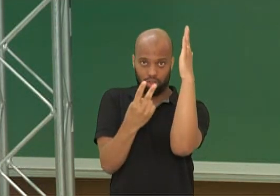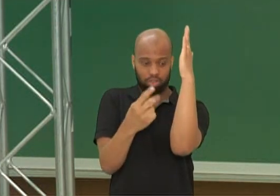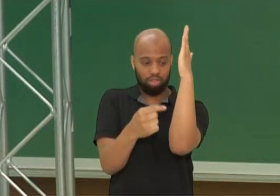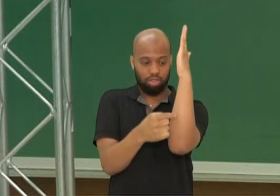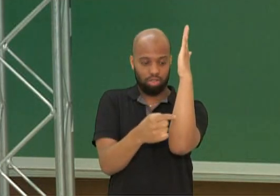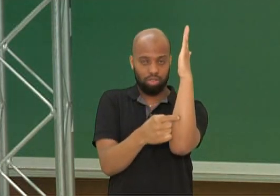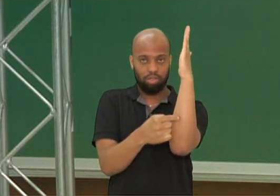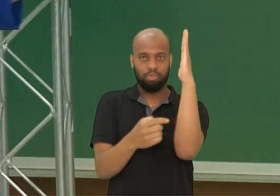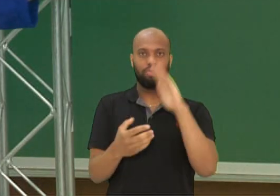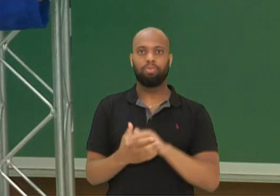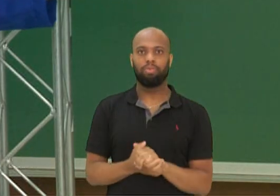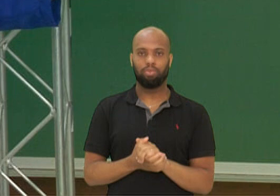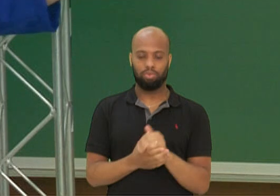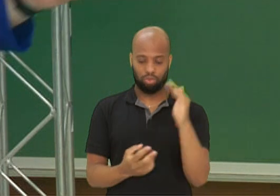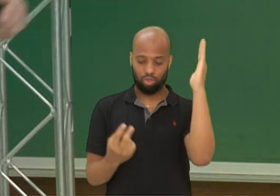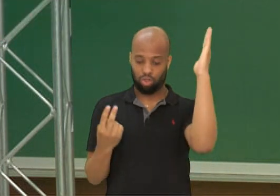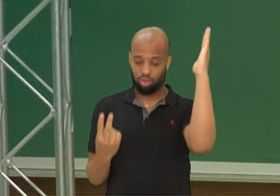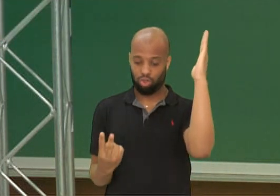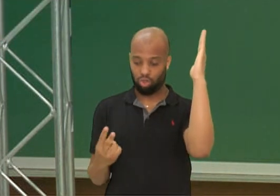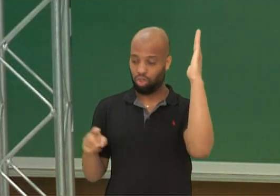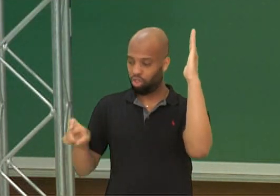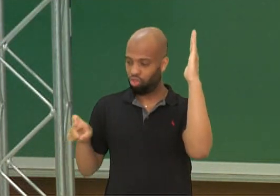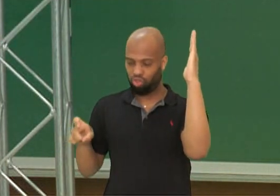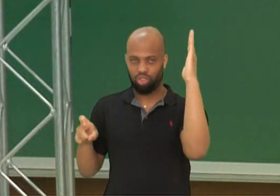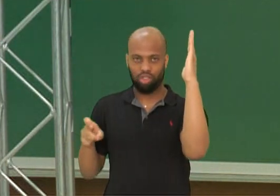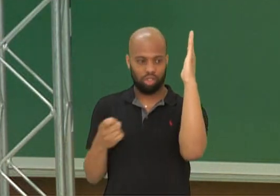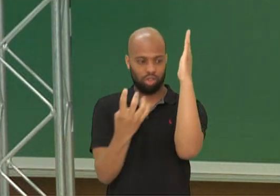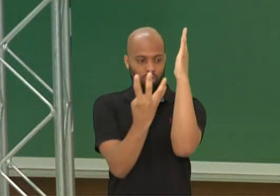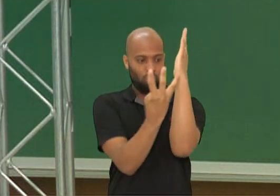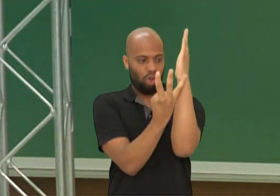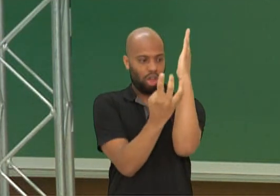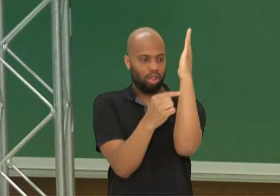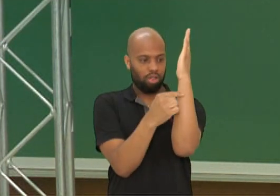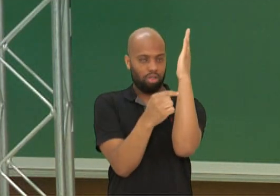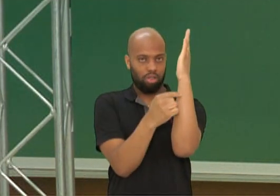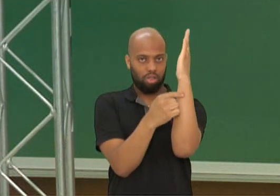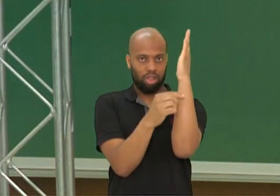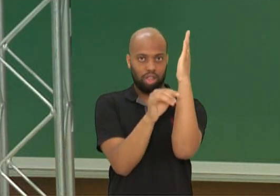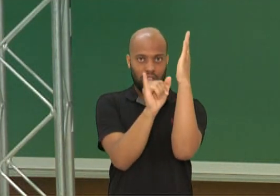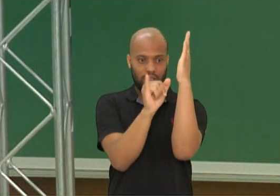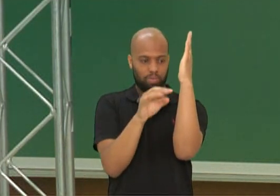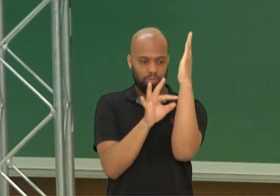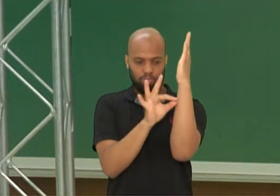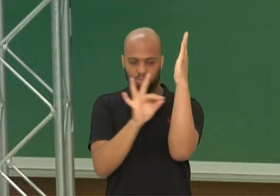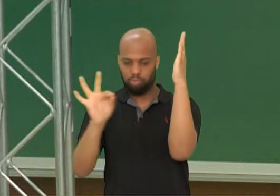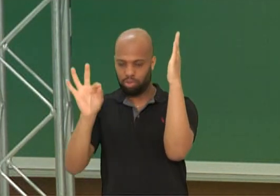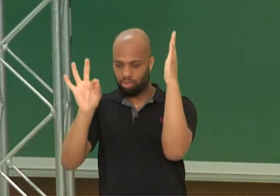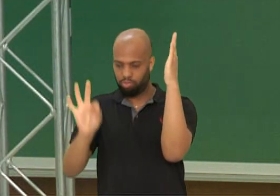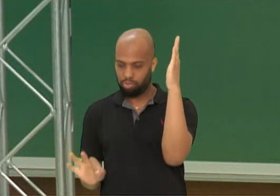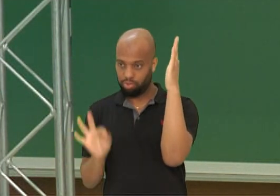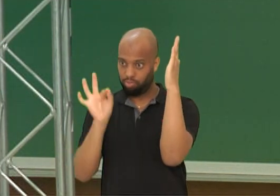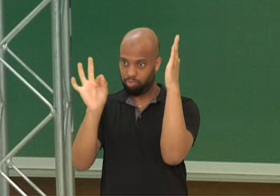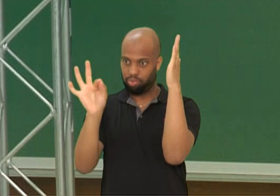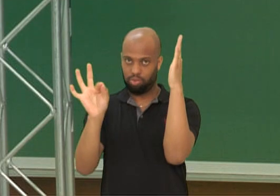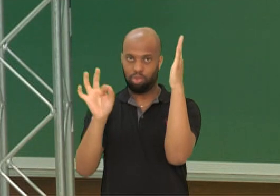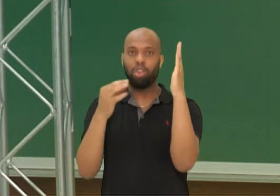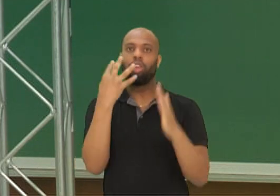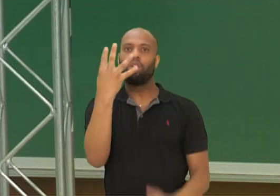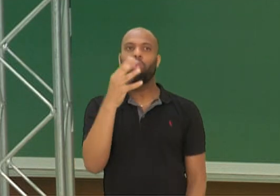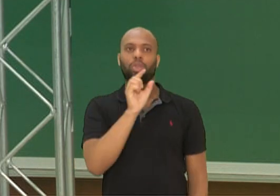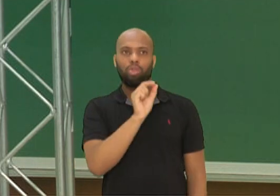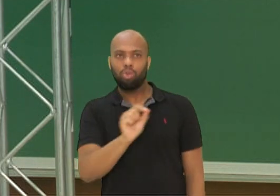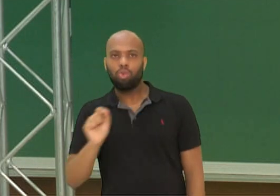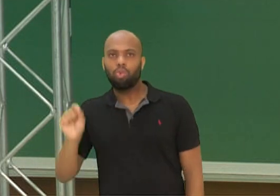O quarto ponto, 2 para x, 4 para y. Quatro pontos que nós vamos marcar no plano